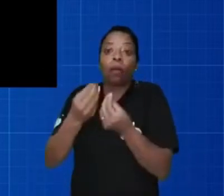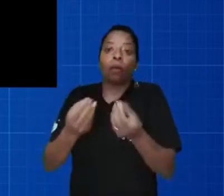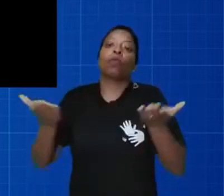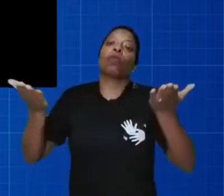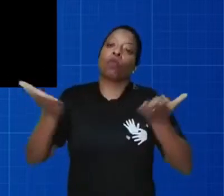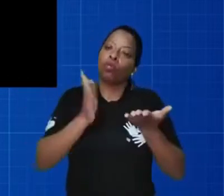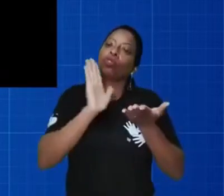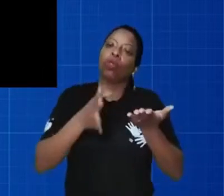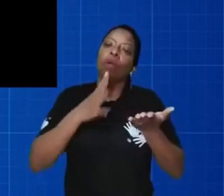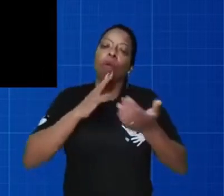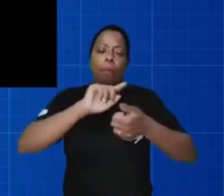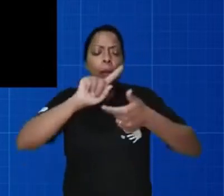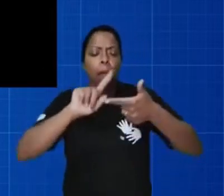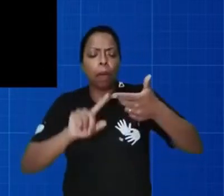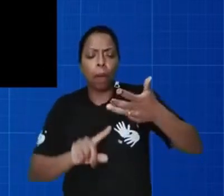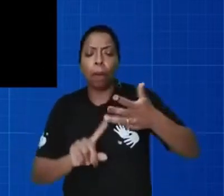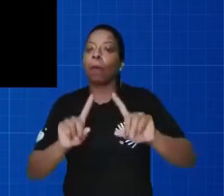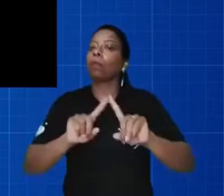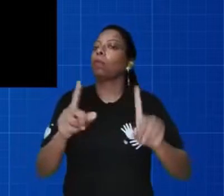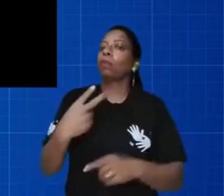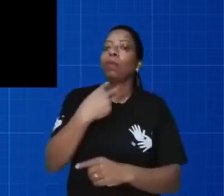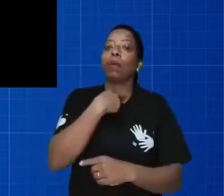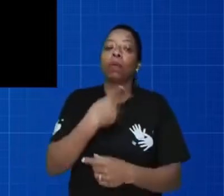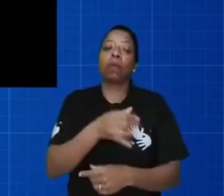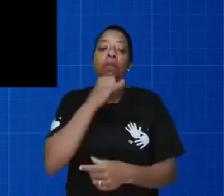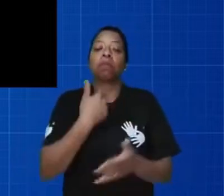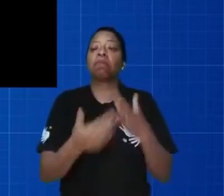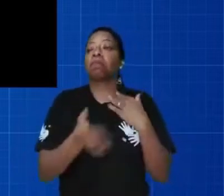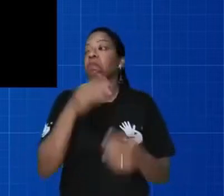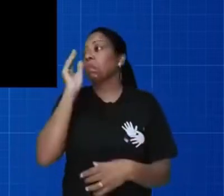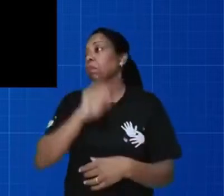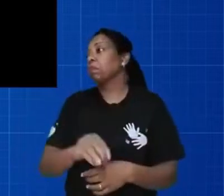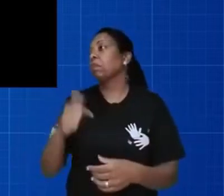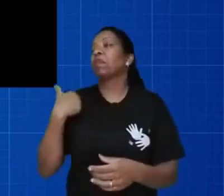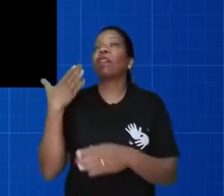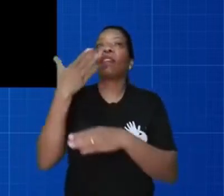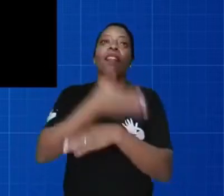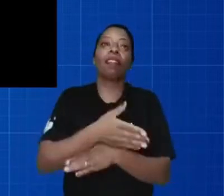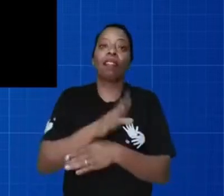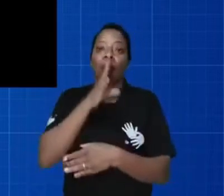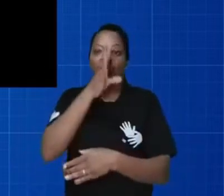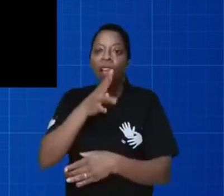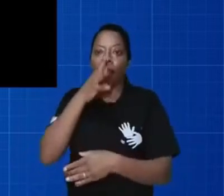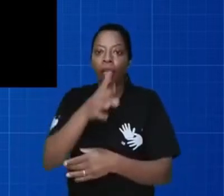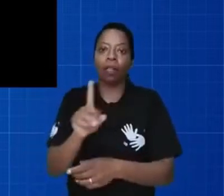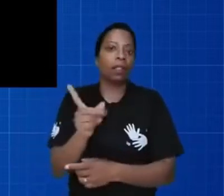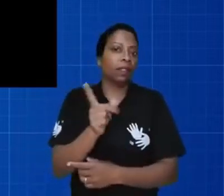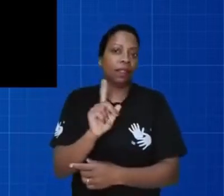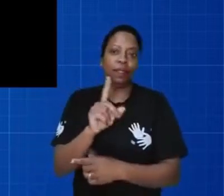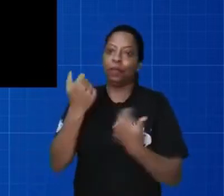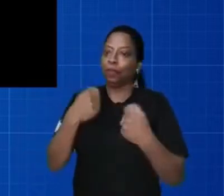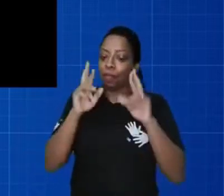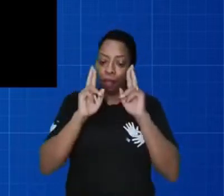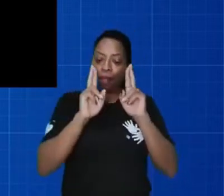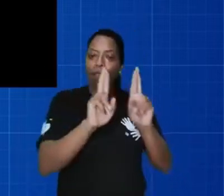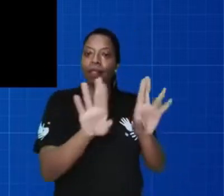melhor, né, mas que a gente não pode flexibilizar esses cuidados, e Então, destaco aqui para vocês a importância